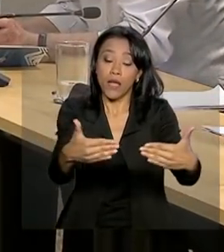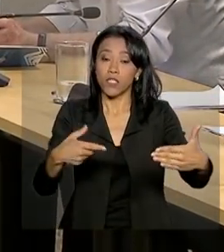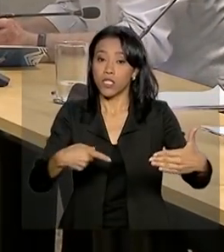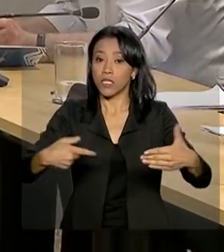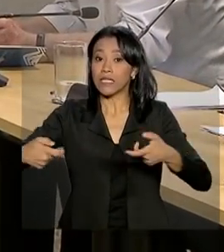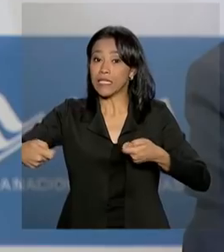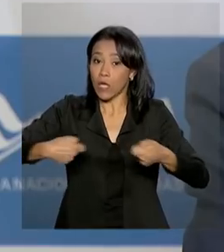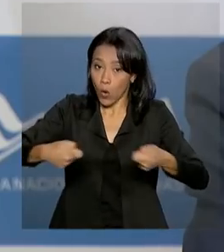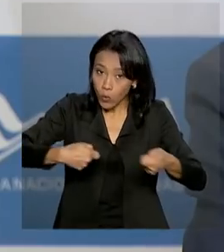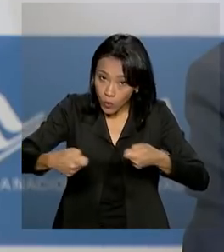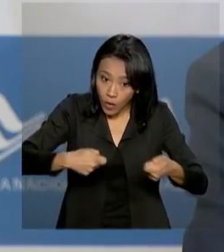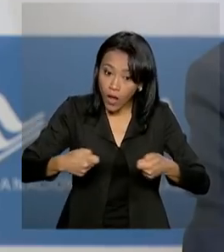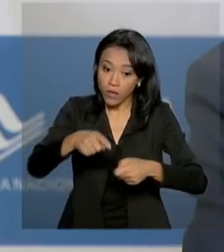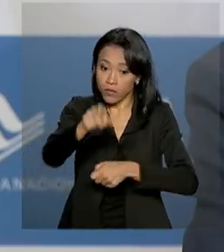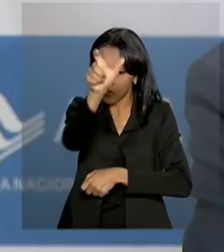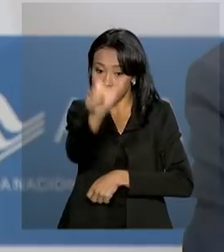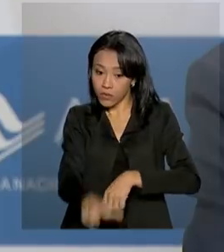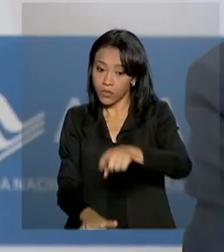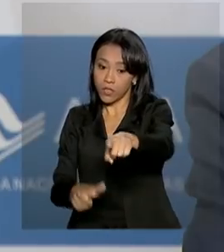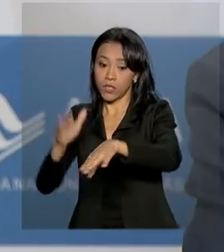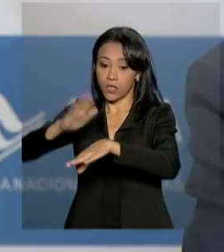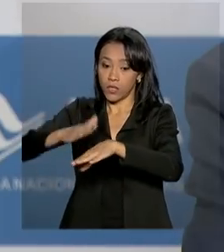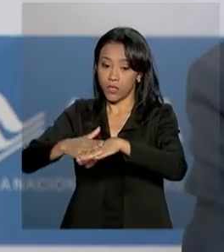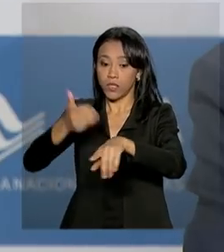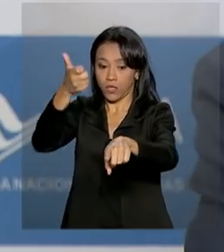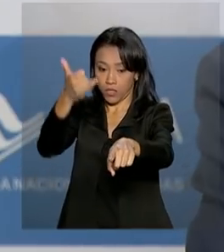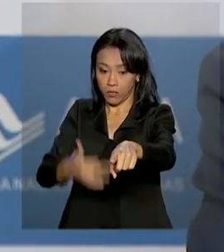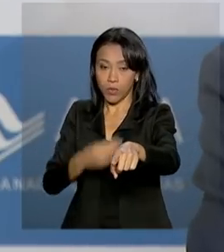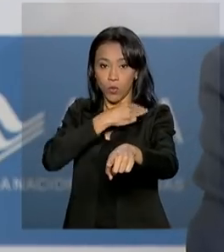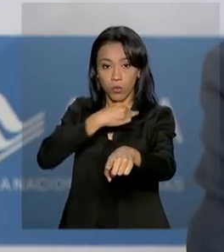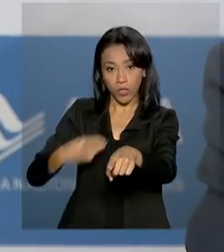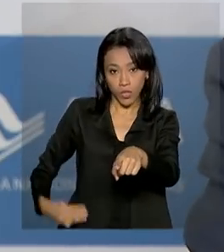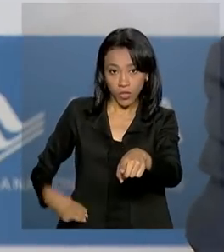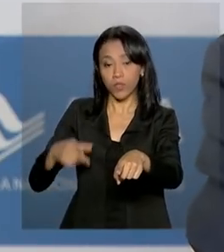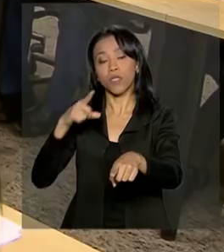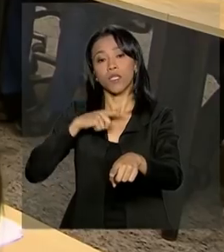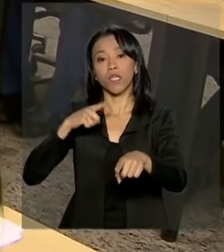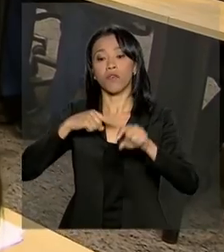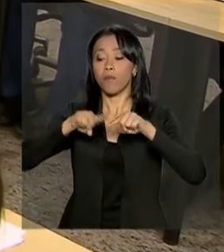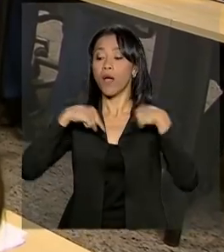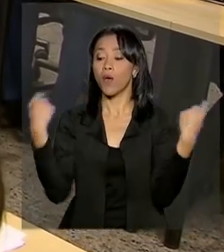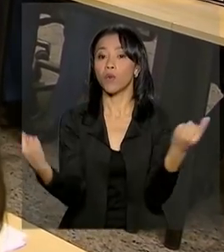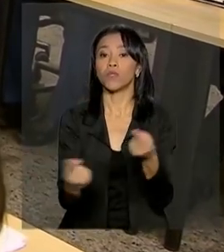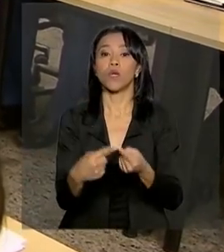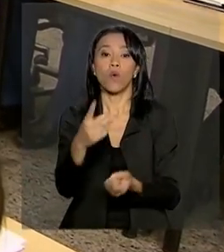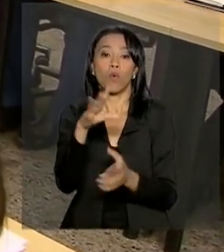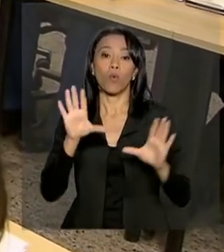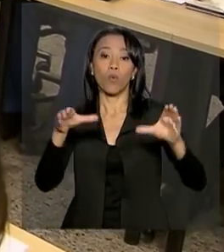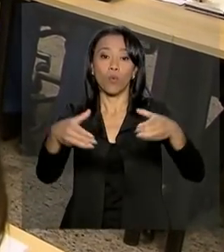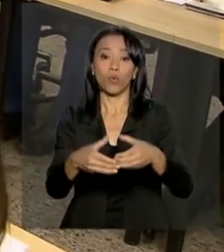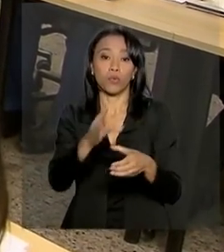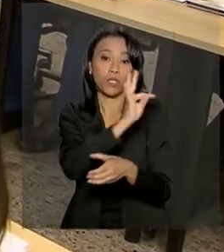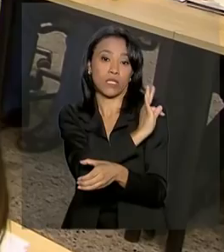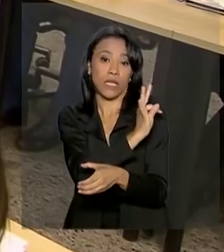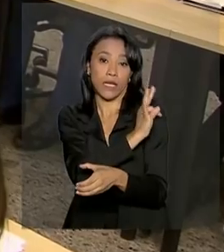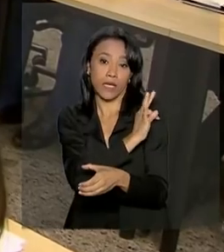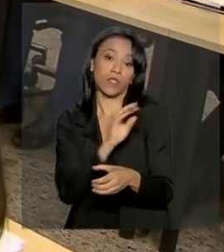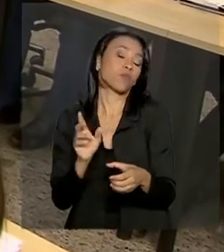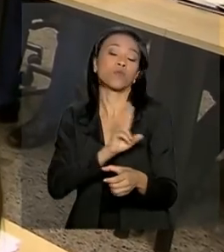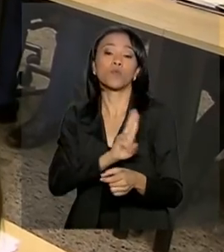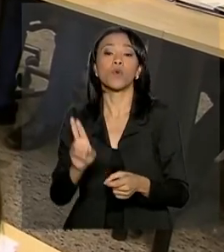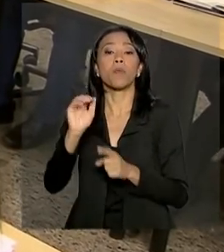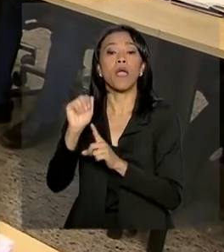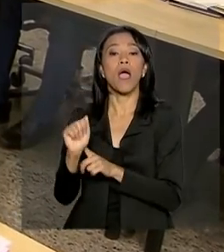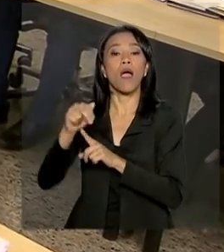acordo com o ministro do Desenvolvimento Regional, Gustavo Canuto, que se reuniu com técnicos e diretores da Agência Nacional de Águas,